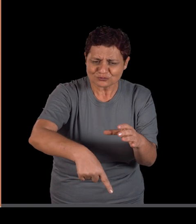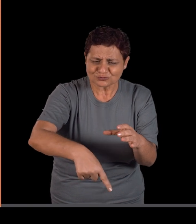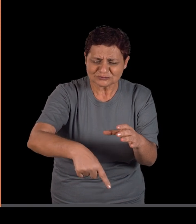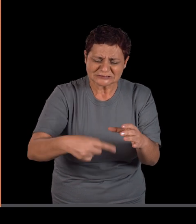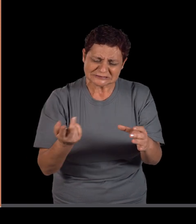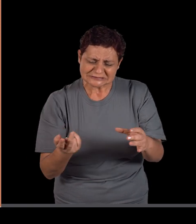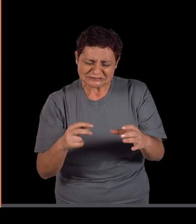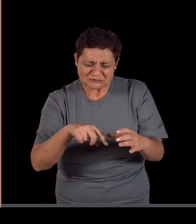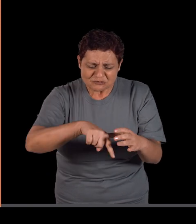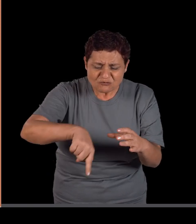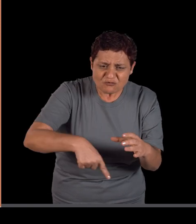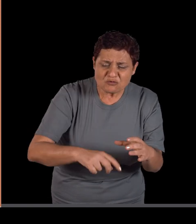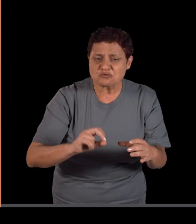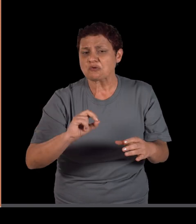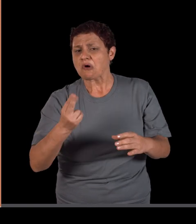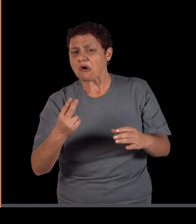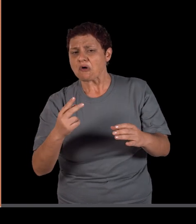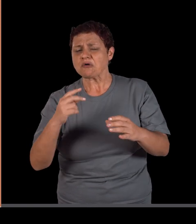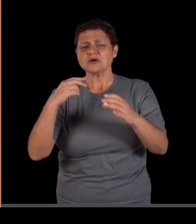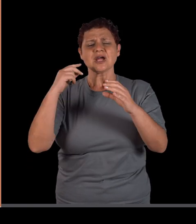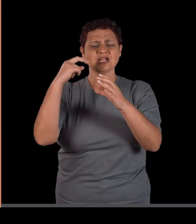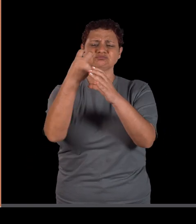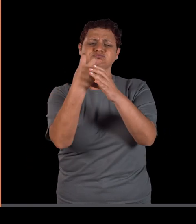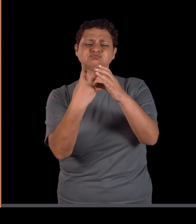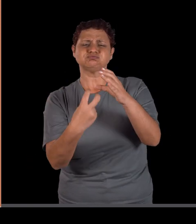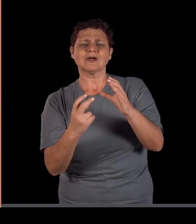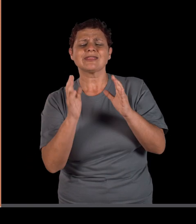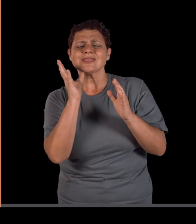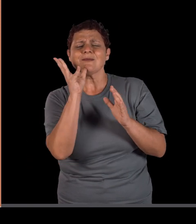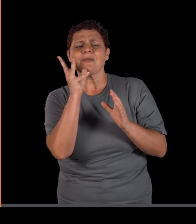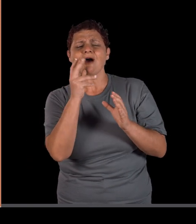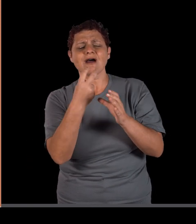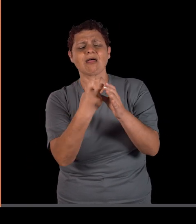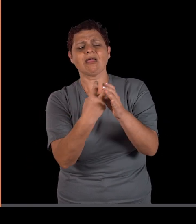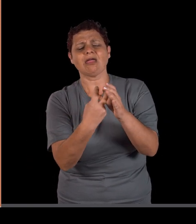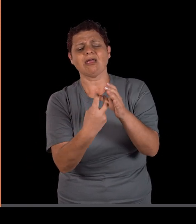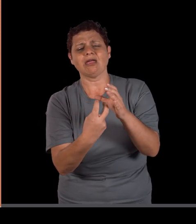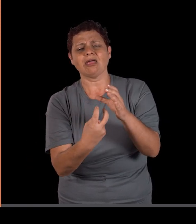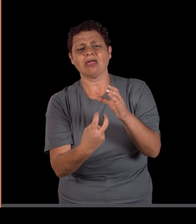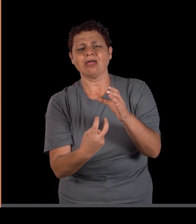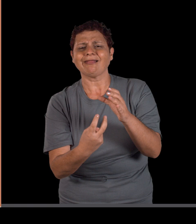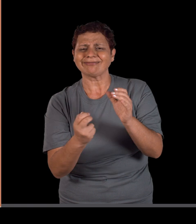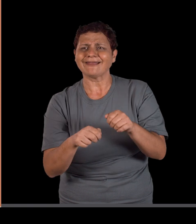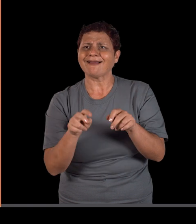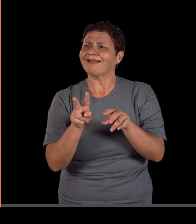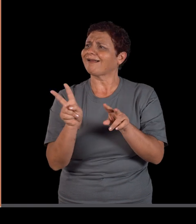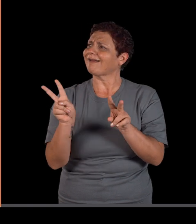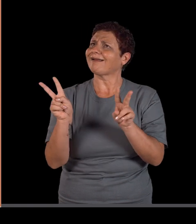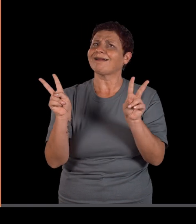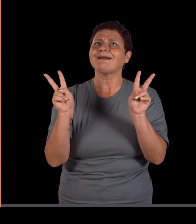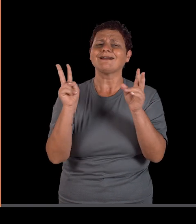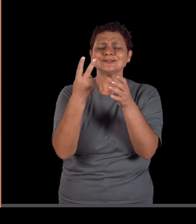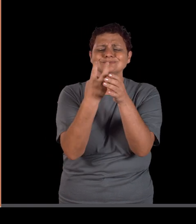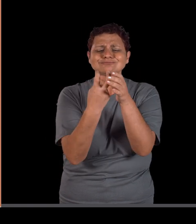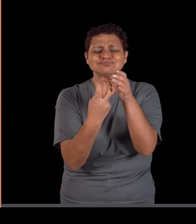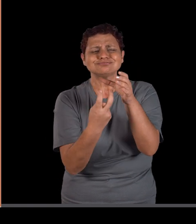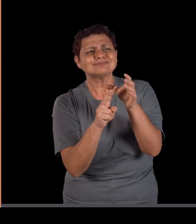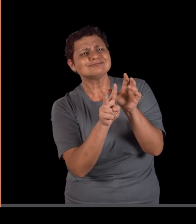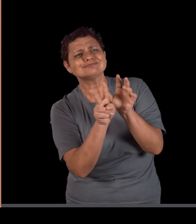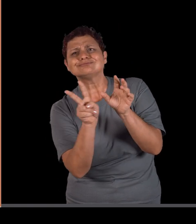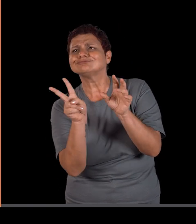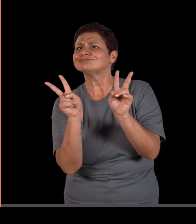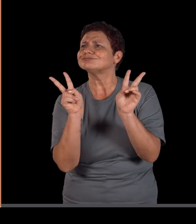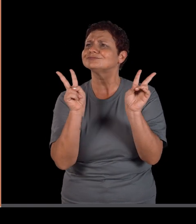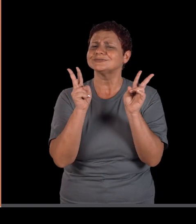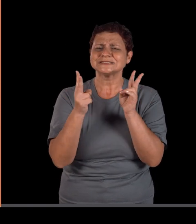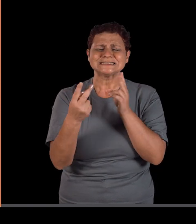ou o poço era profundo demais, ou ela caía muito devagar, pois tinha tempo de sobra para olhar em torno de si durante a queda e perguntar-se